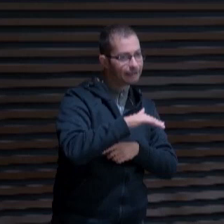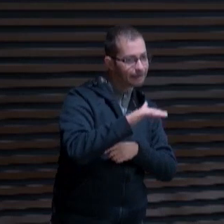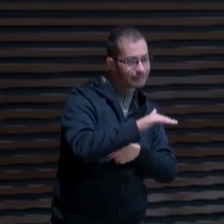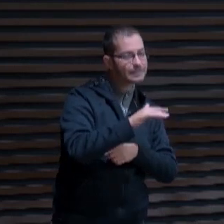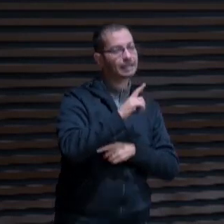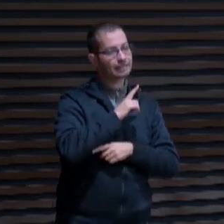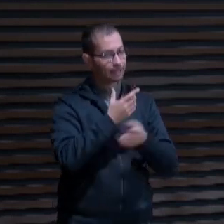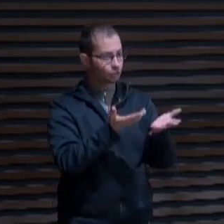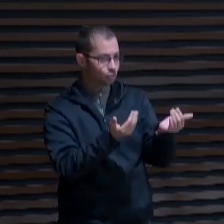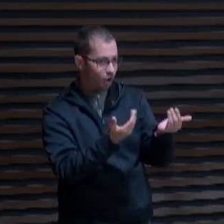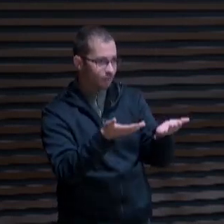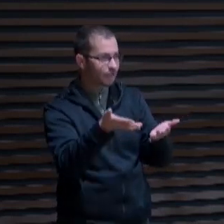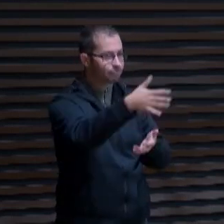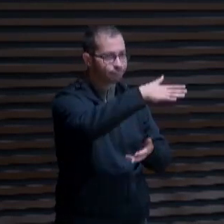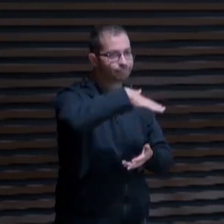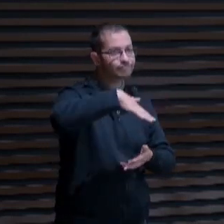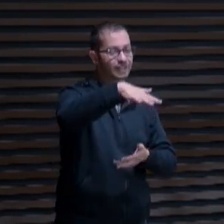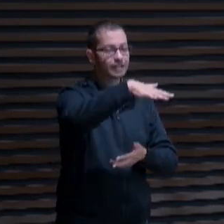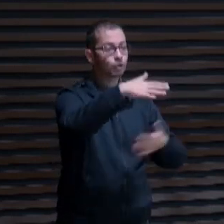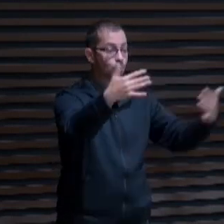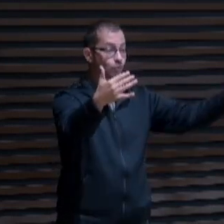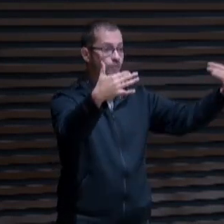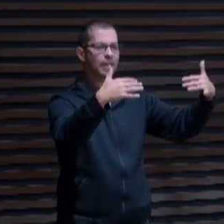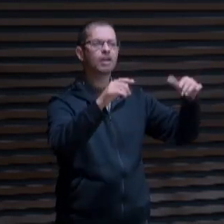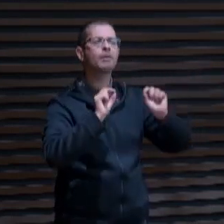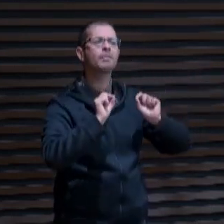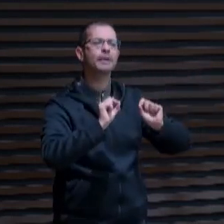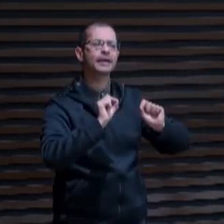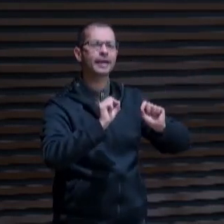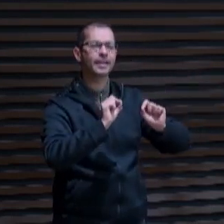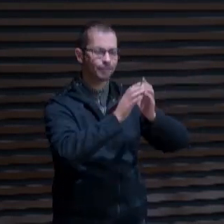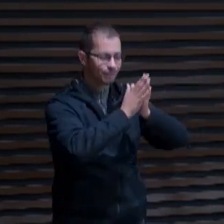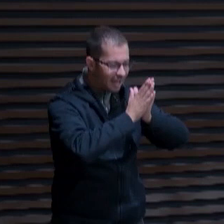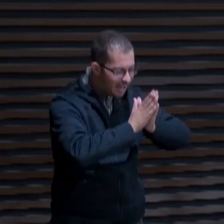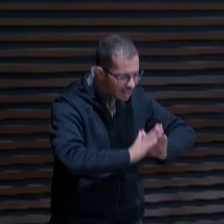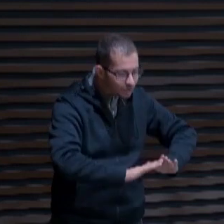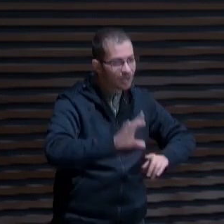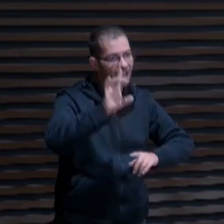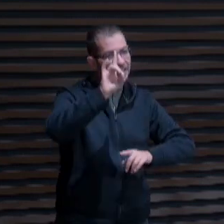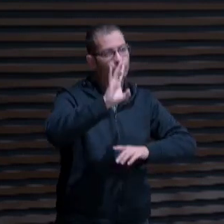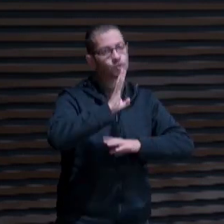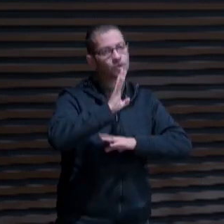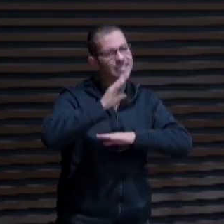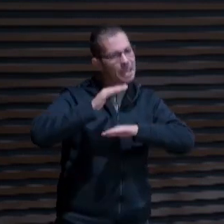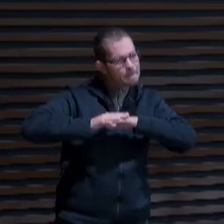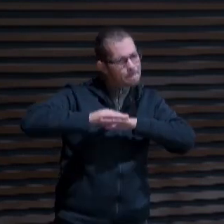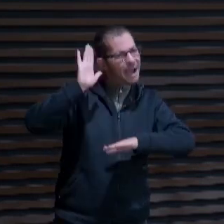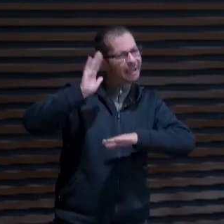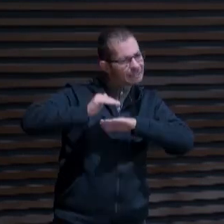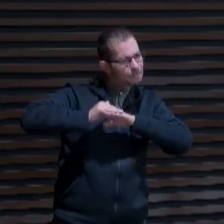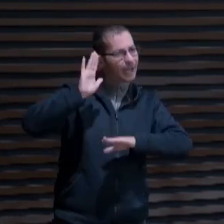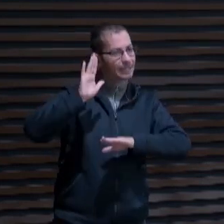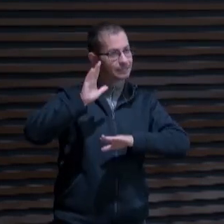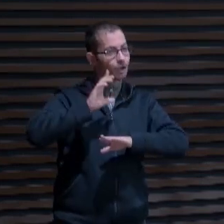um só propósito, que é adorar a Deus, conhecê-lo mais e mais. Esse precisa ser o